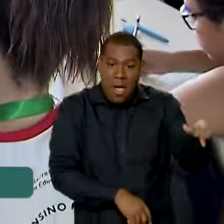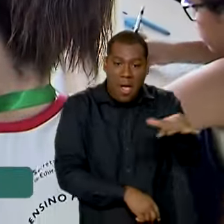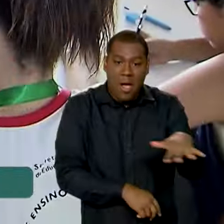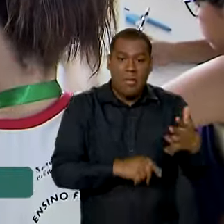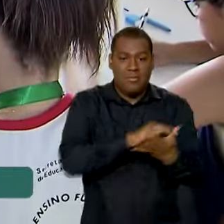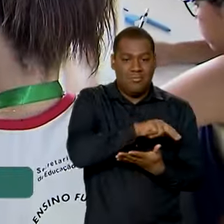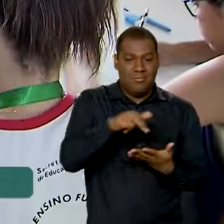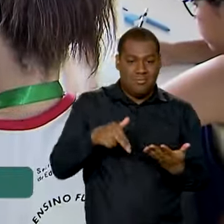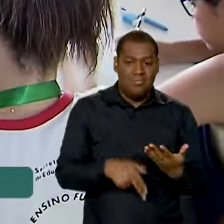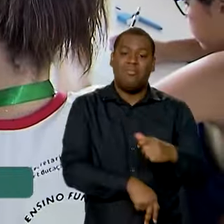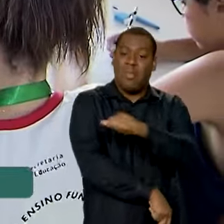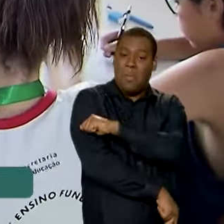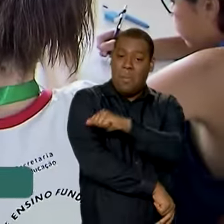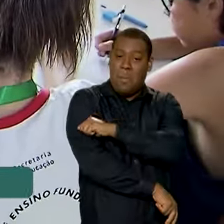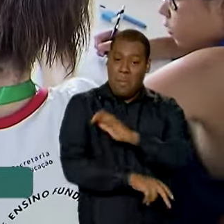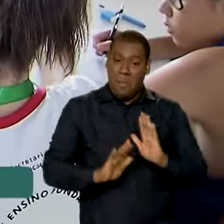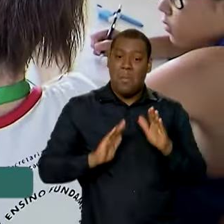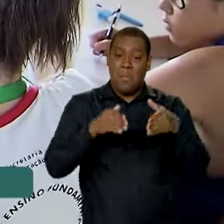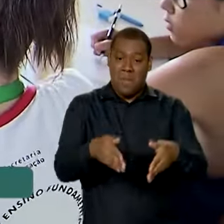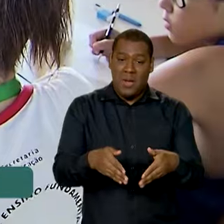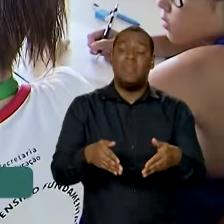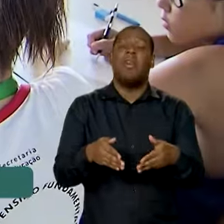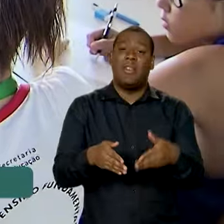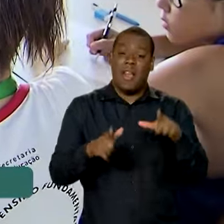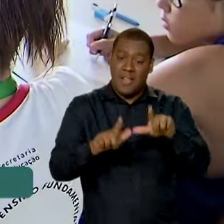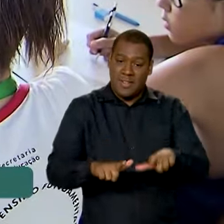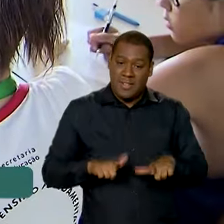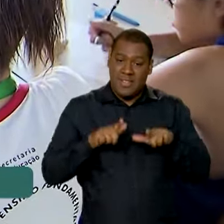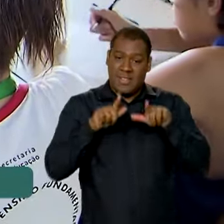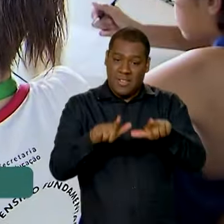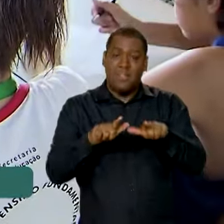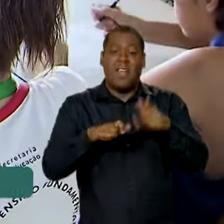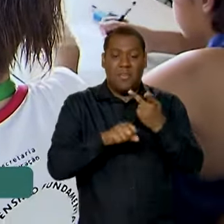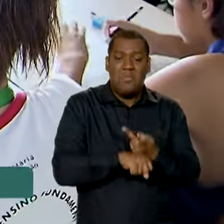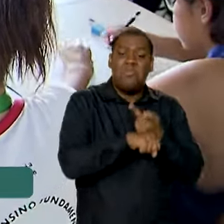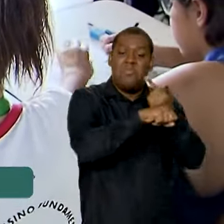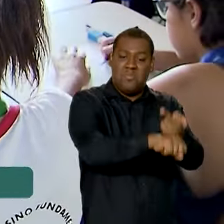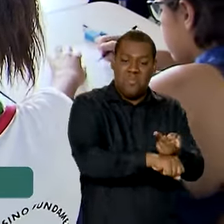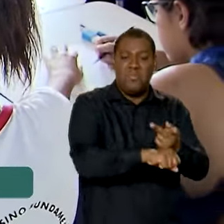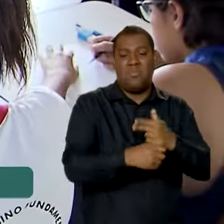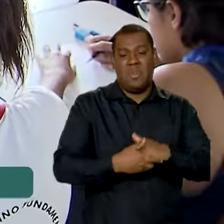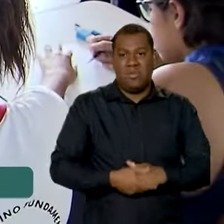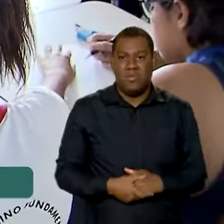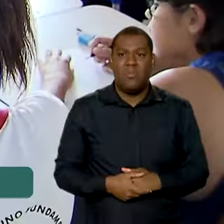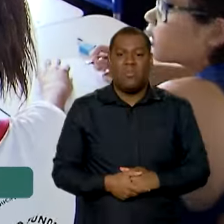participantes recebem certificados digitais de premiação,